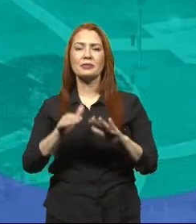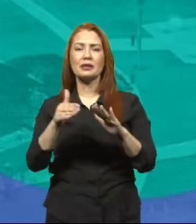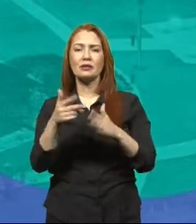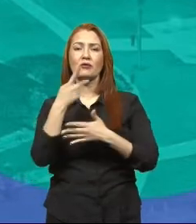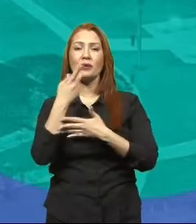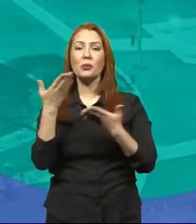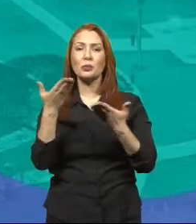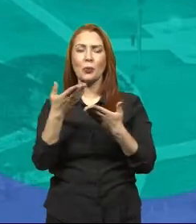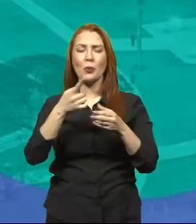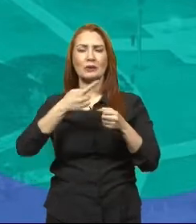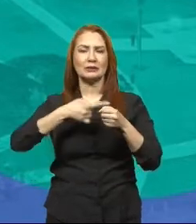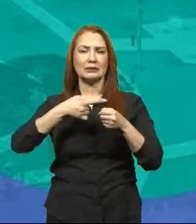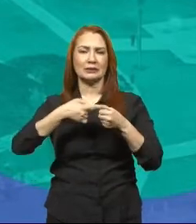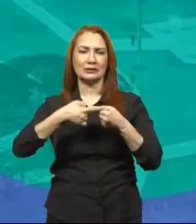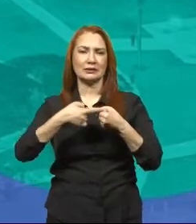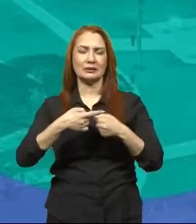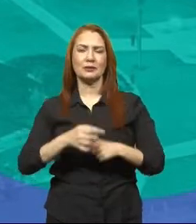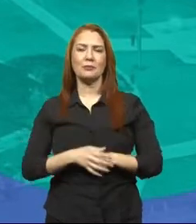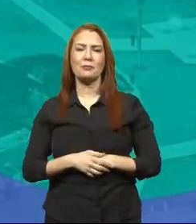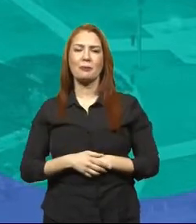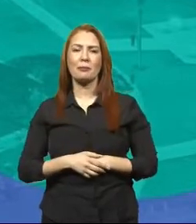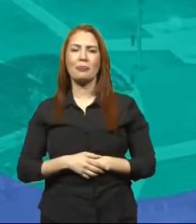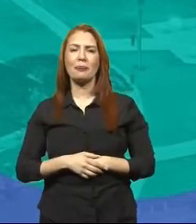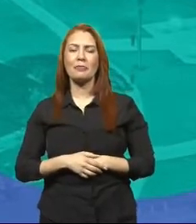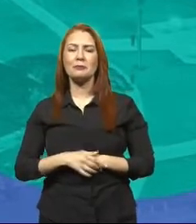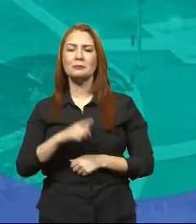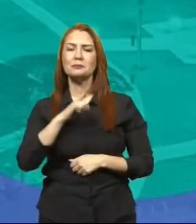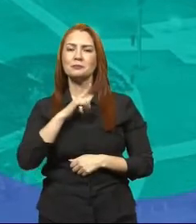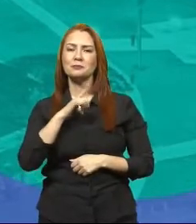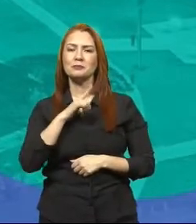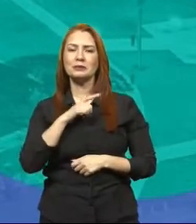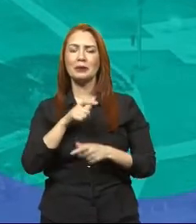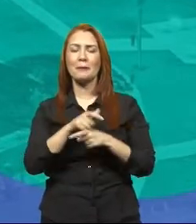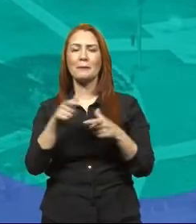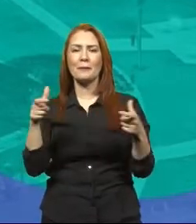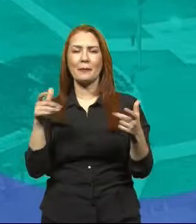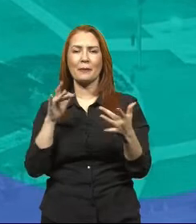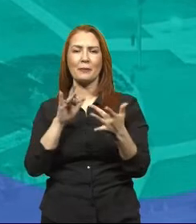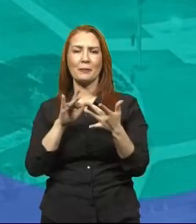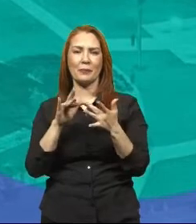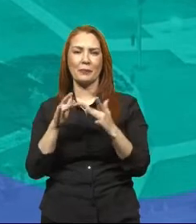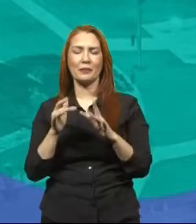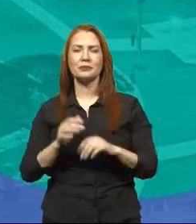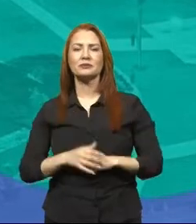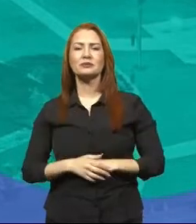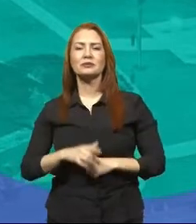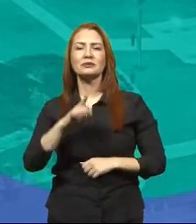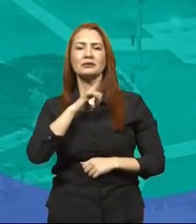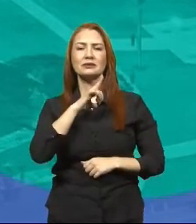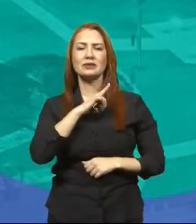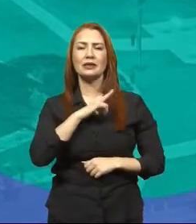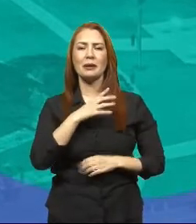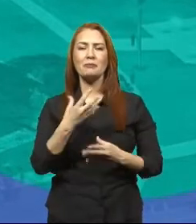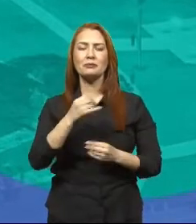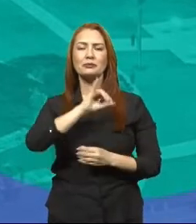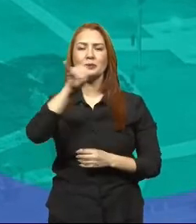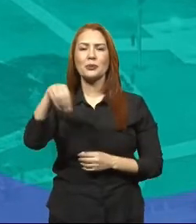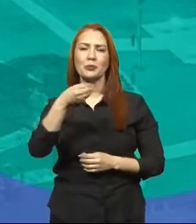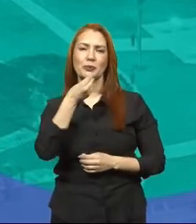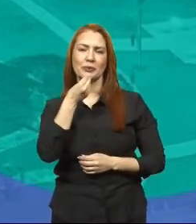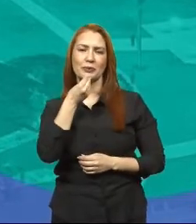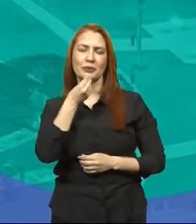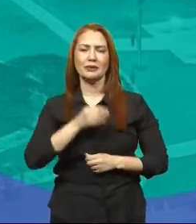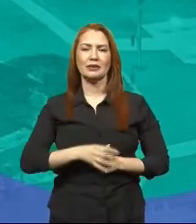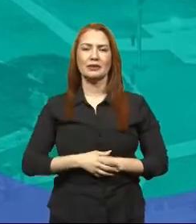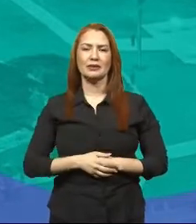cidades, né, essa maior conectividade, como o Demi falou, né, vai trazer várias possibilidades aí de você